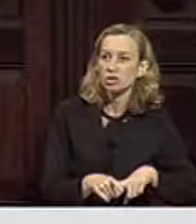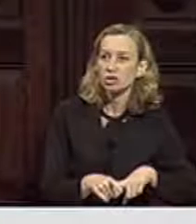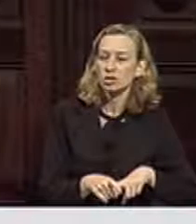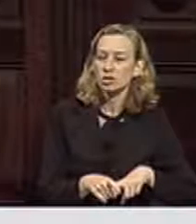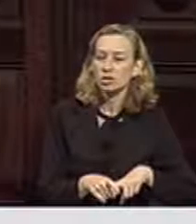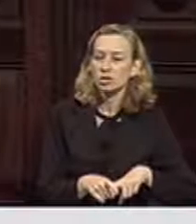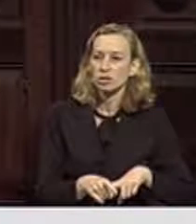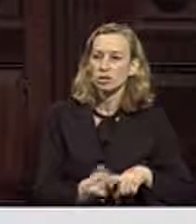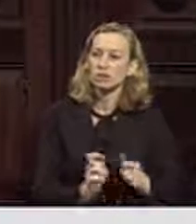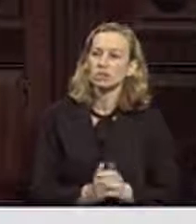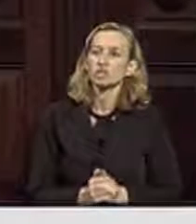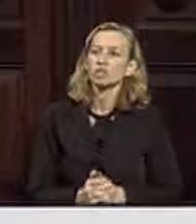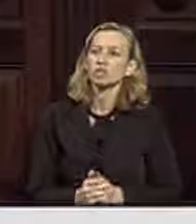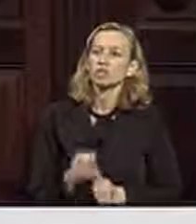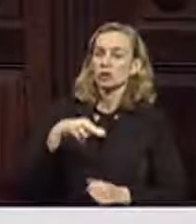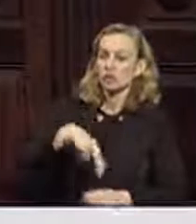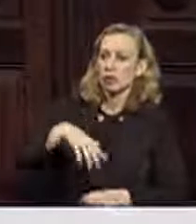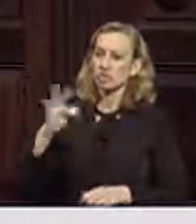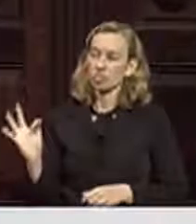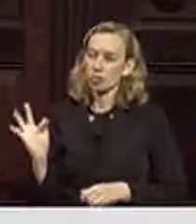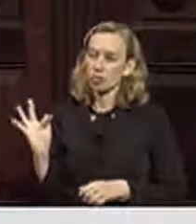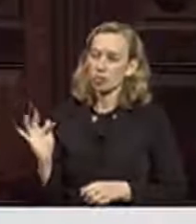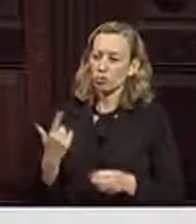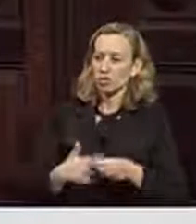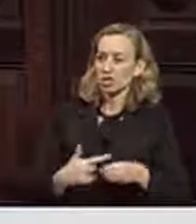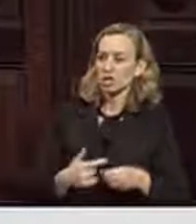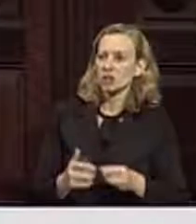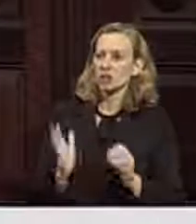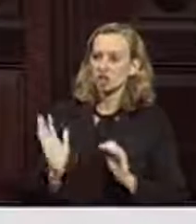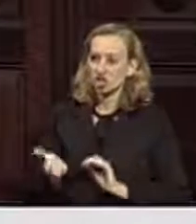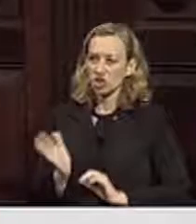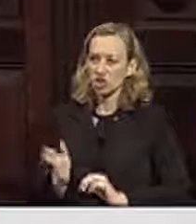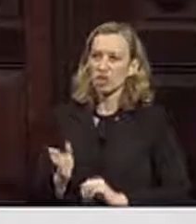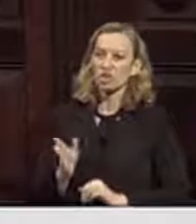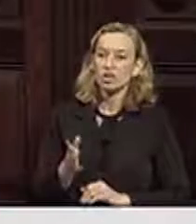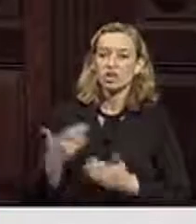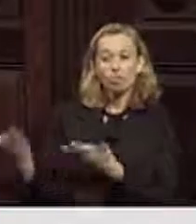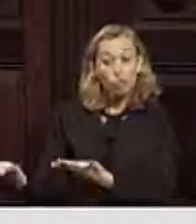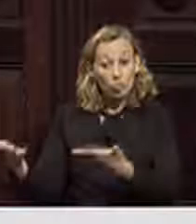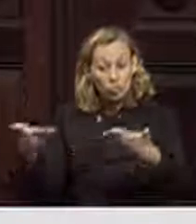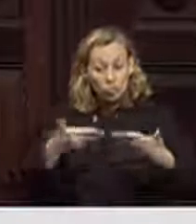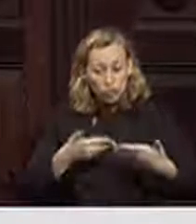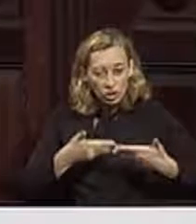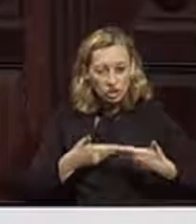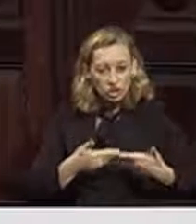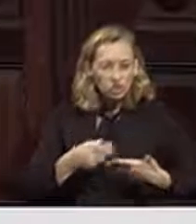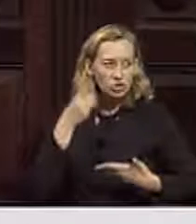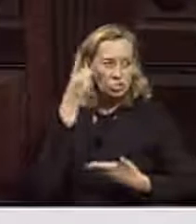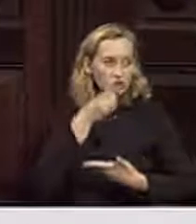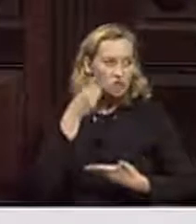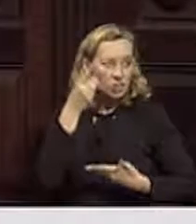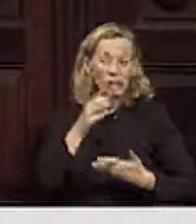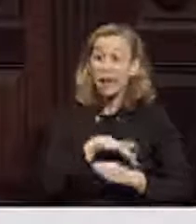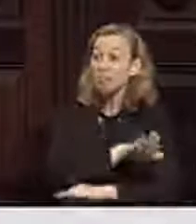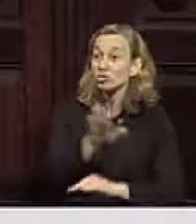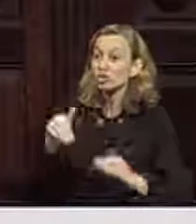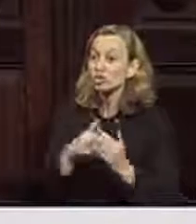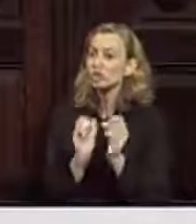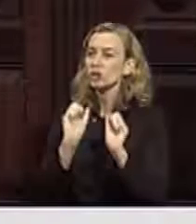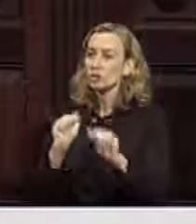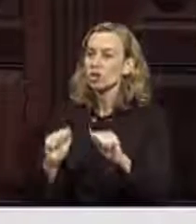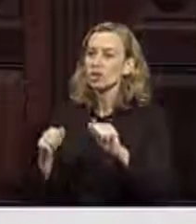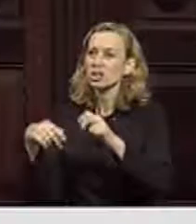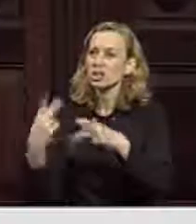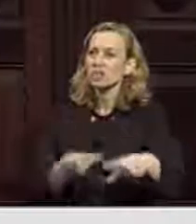que é o município de Nova Friburgo. Então, desde já, faço um convite aos parlamentares, faço um convite a todos que possam